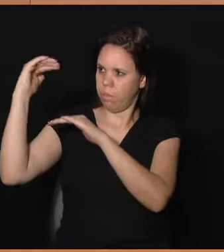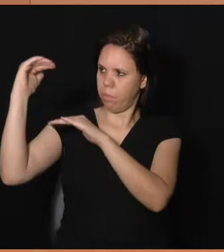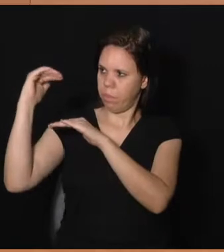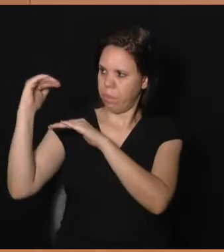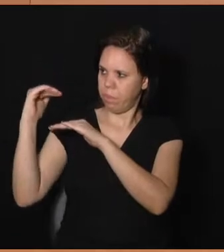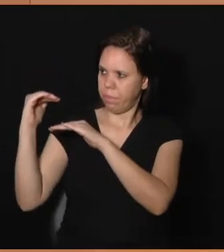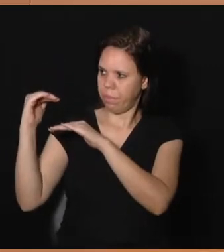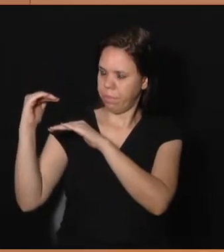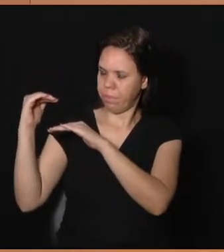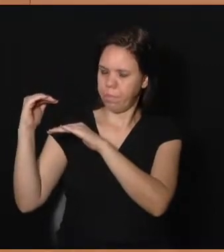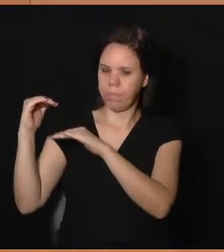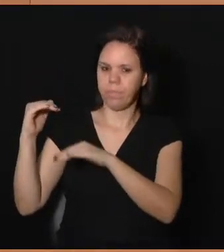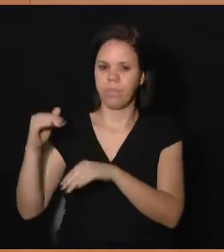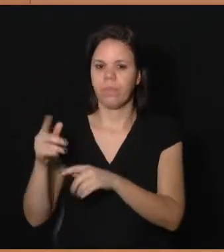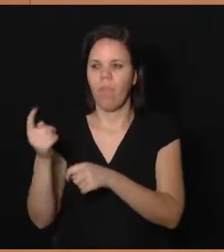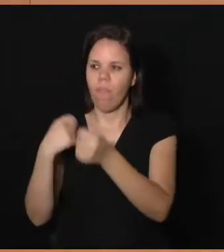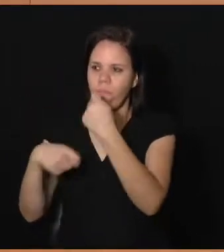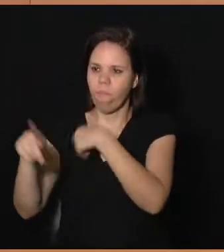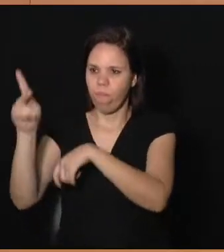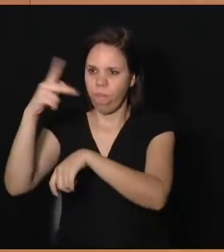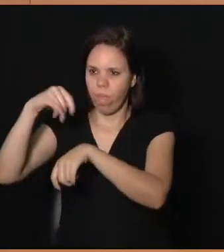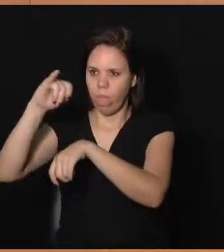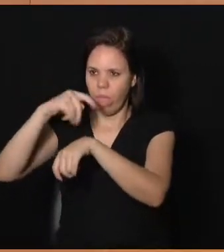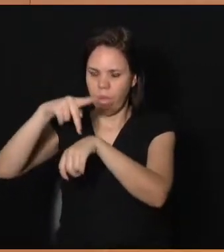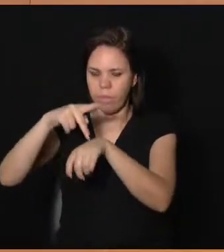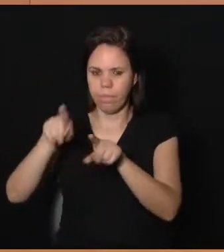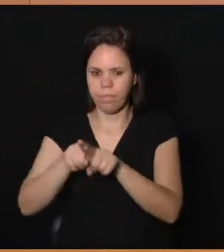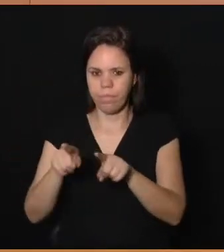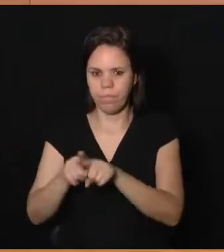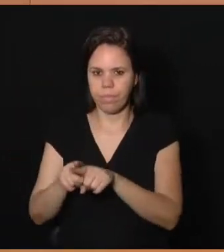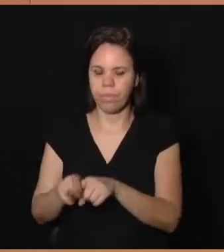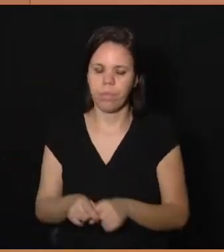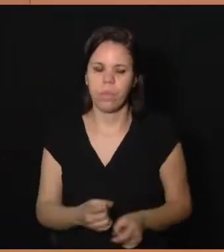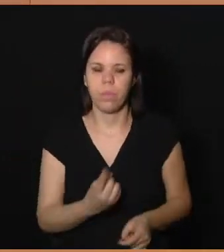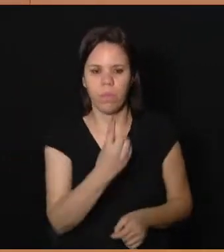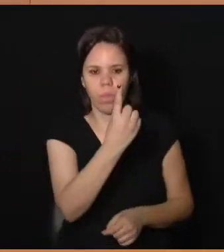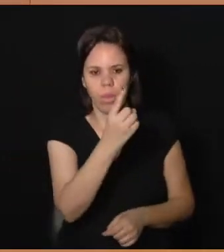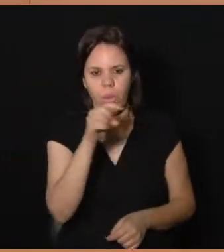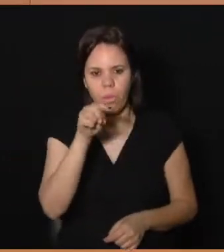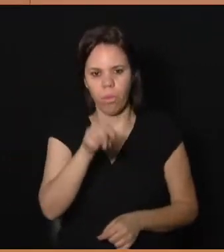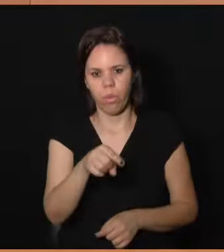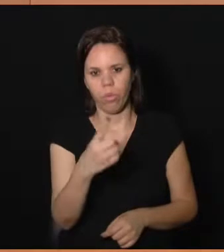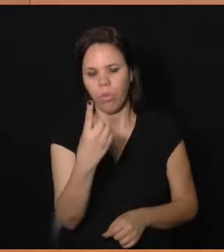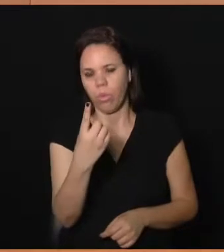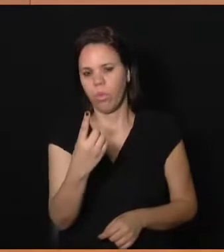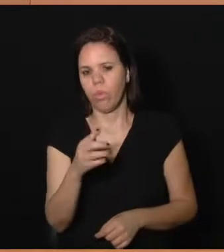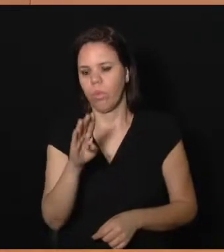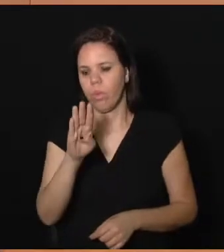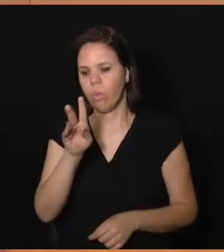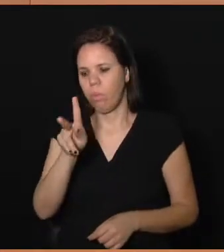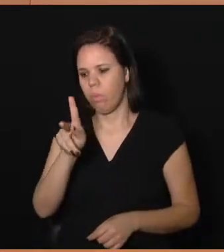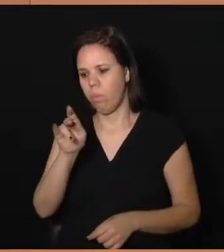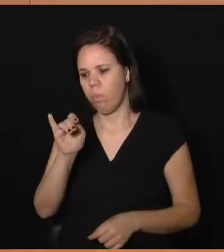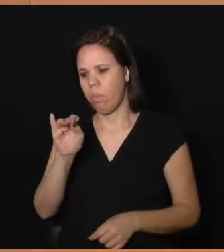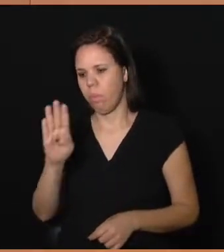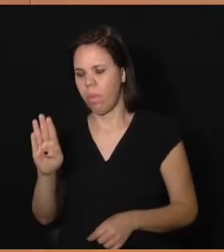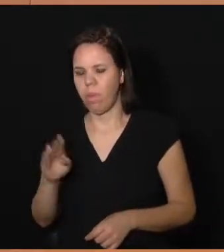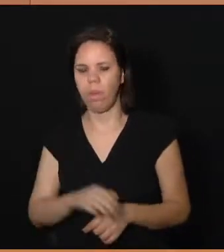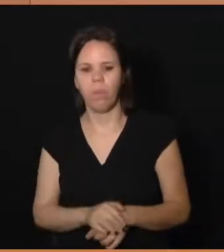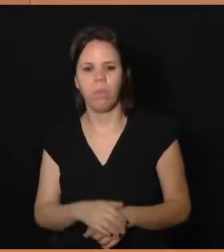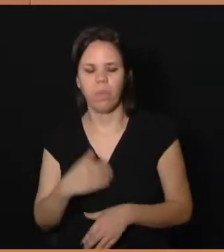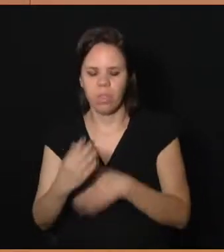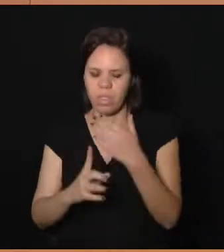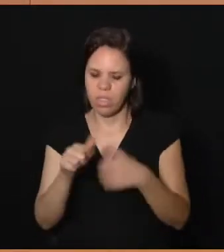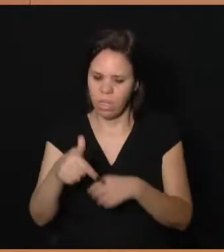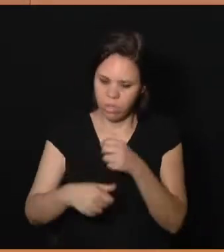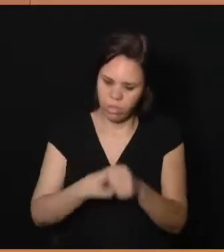exterior, saiu de 1,1 tri de PIB, 17 anos depois, 13 tri de PIB, e é